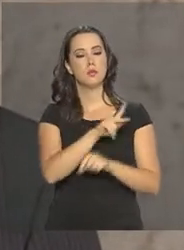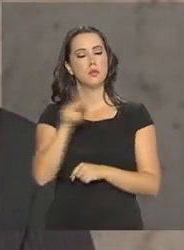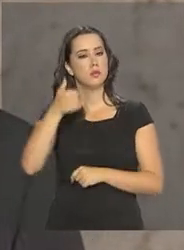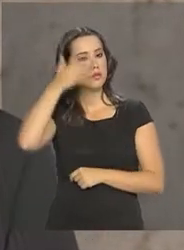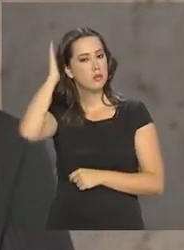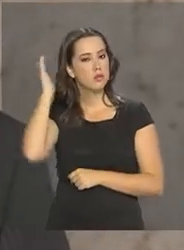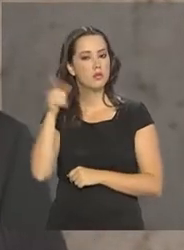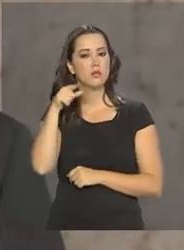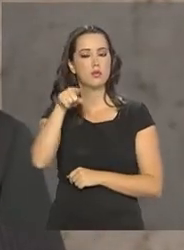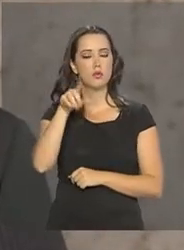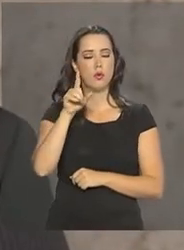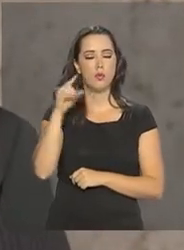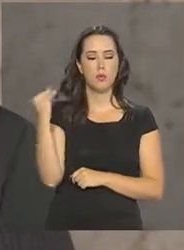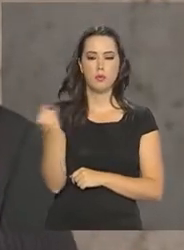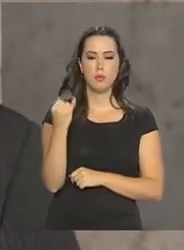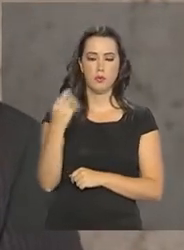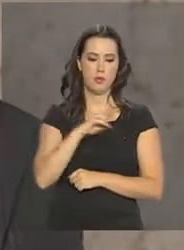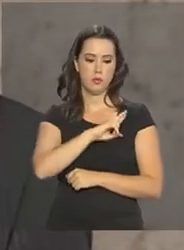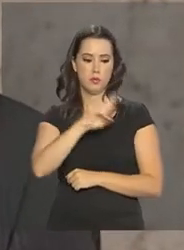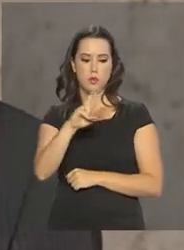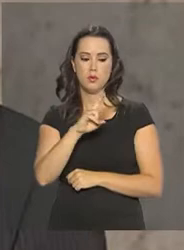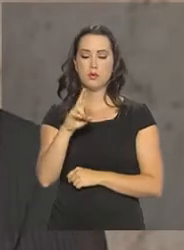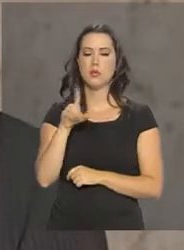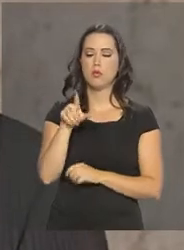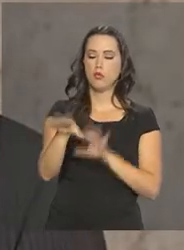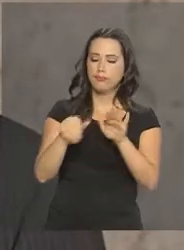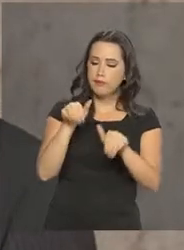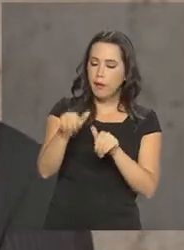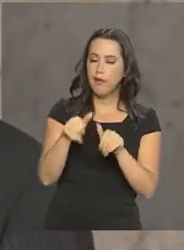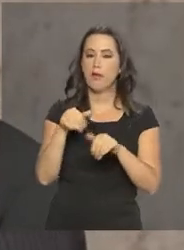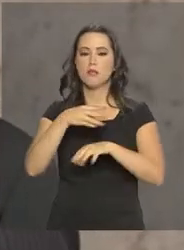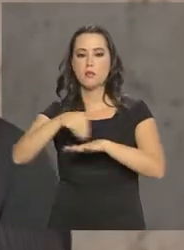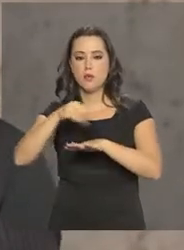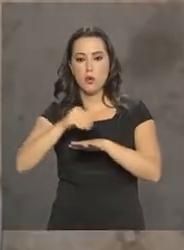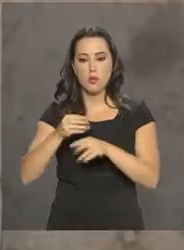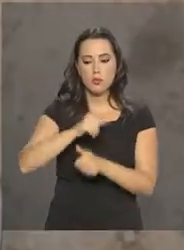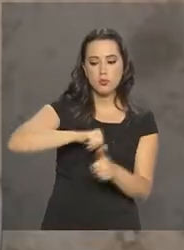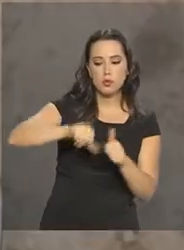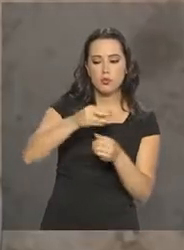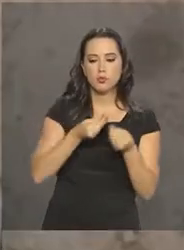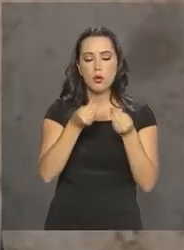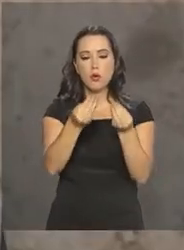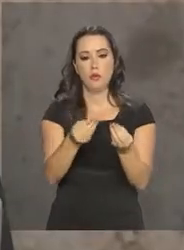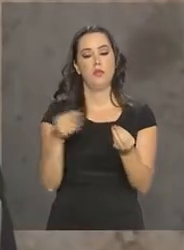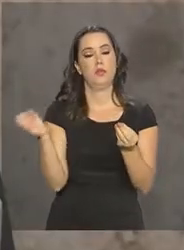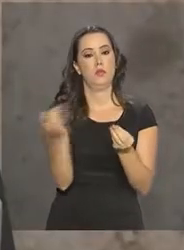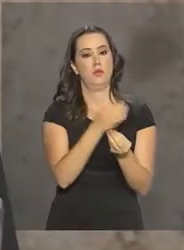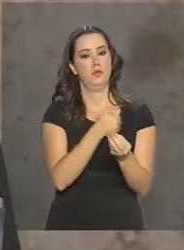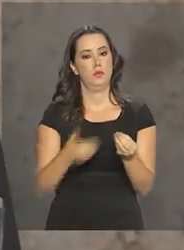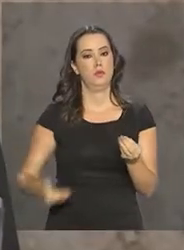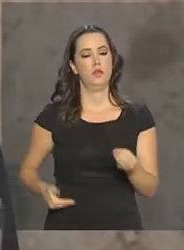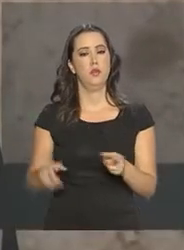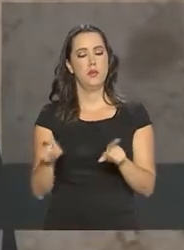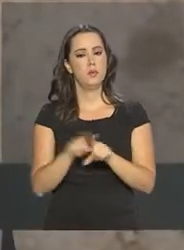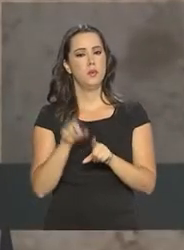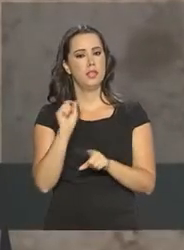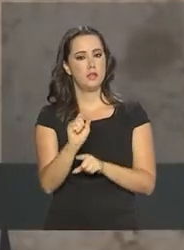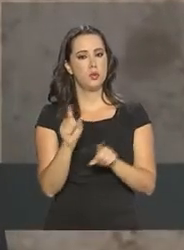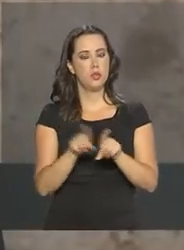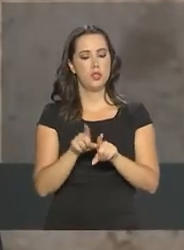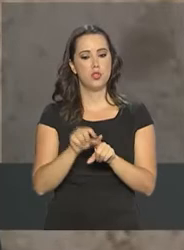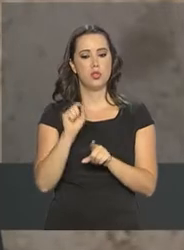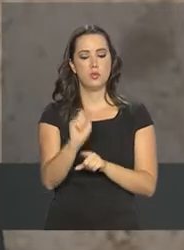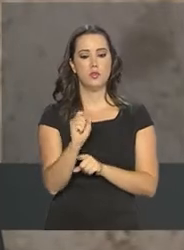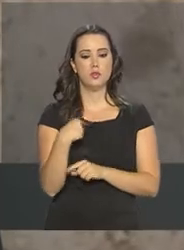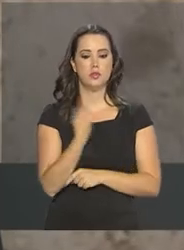centralizar informações e fazer a interlocução com o novo governo a intenção do seu governo o governo do presidente michel temer